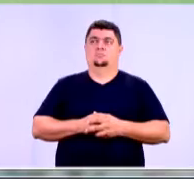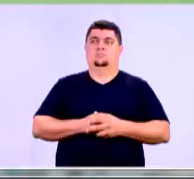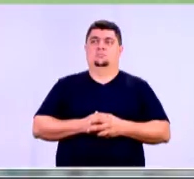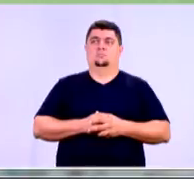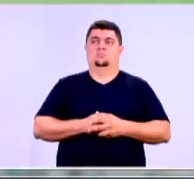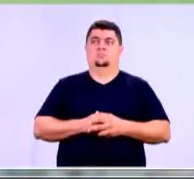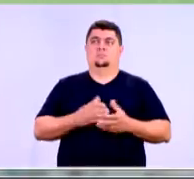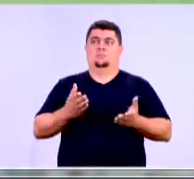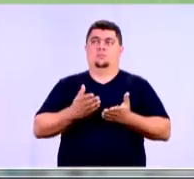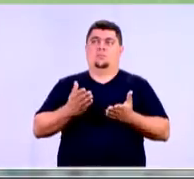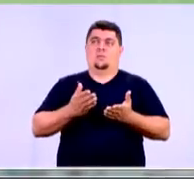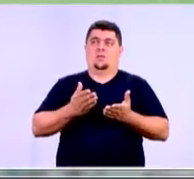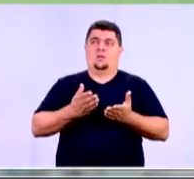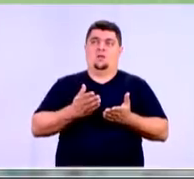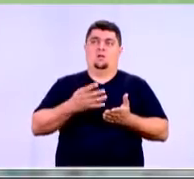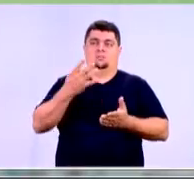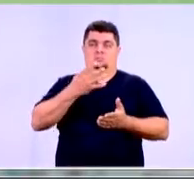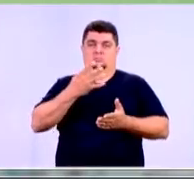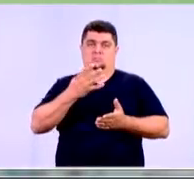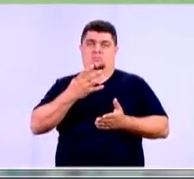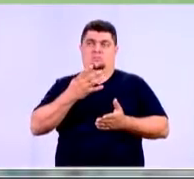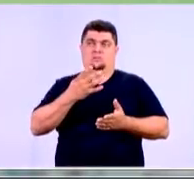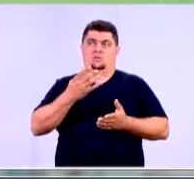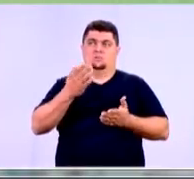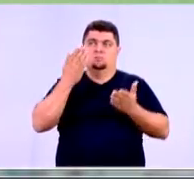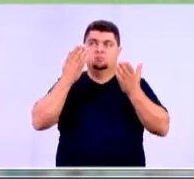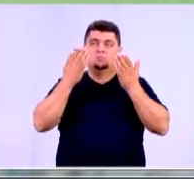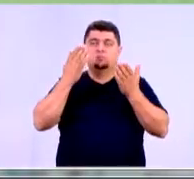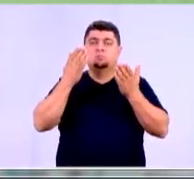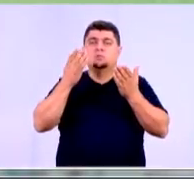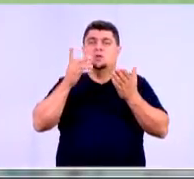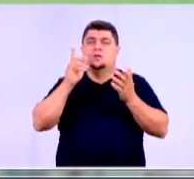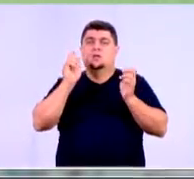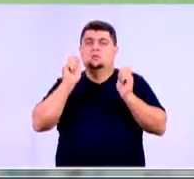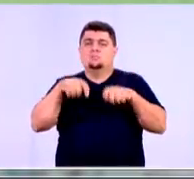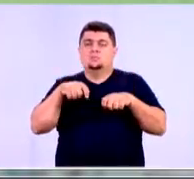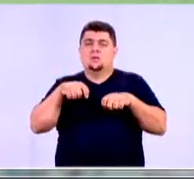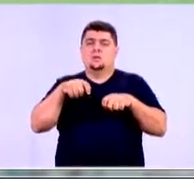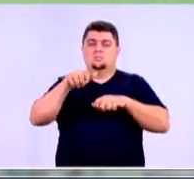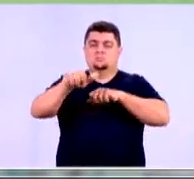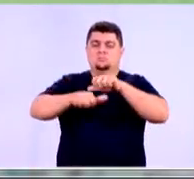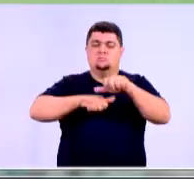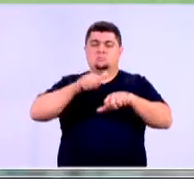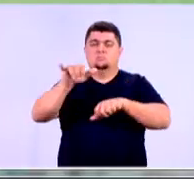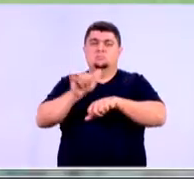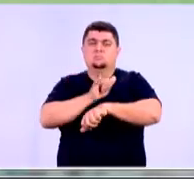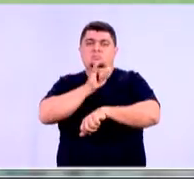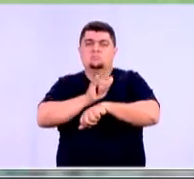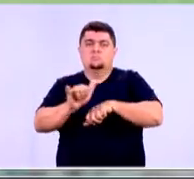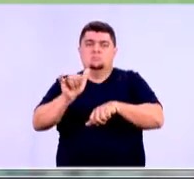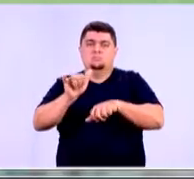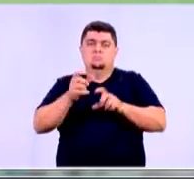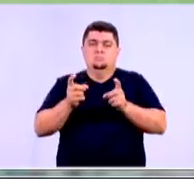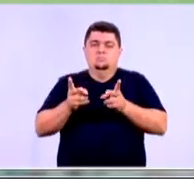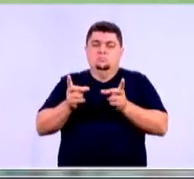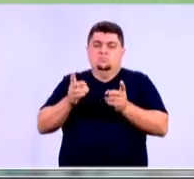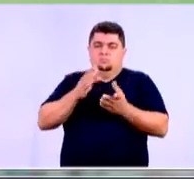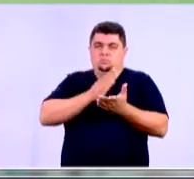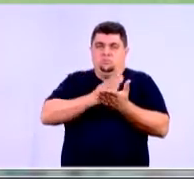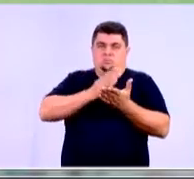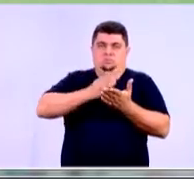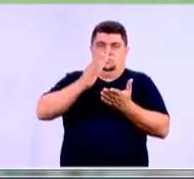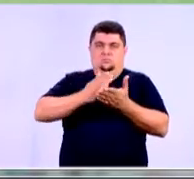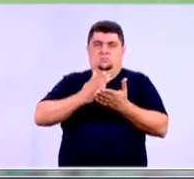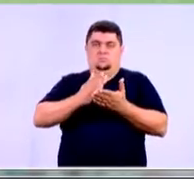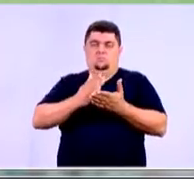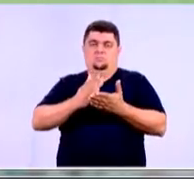E agora, com base no levantamento feito, analise se é viável ou não mudar suas políticas de vendas a